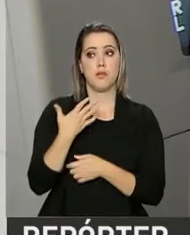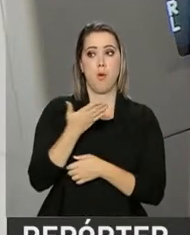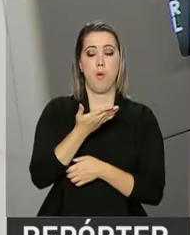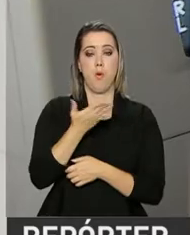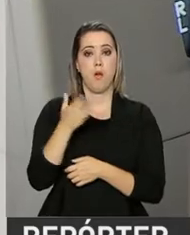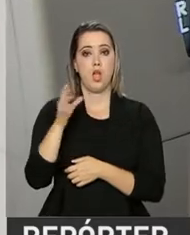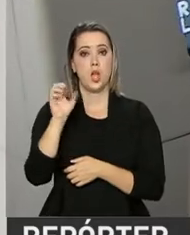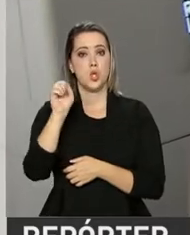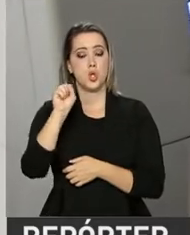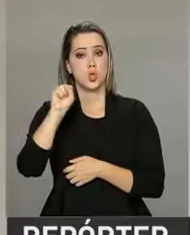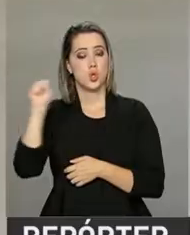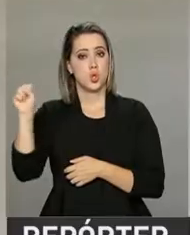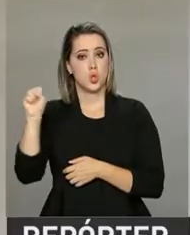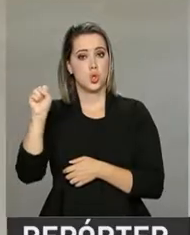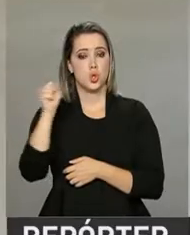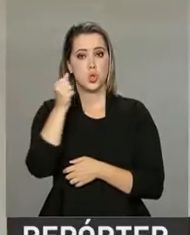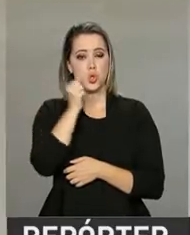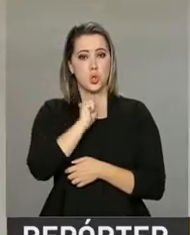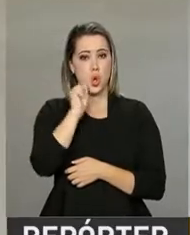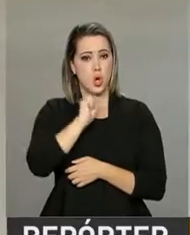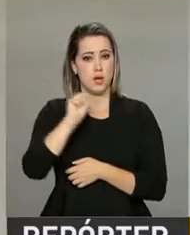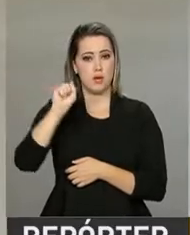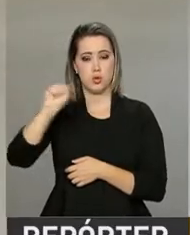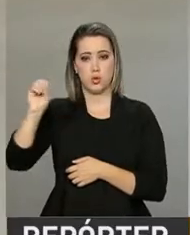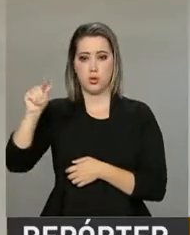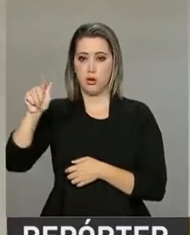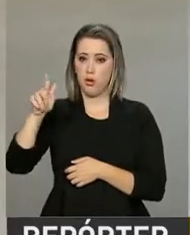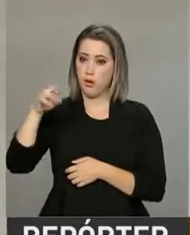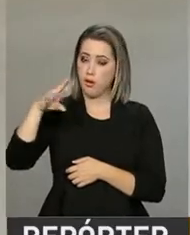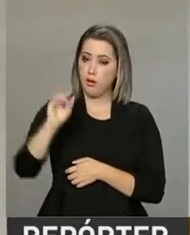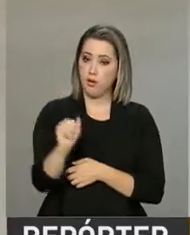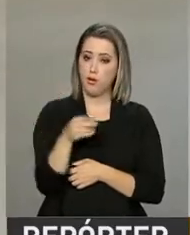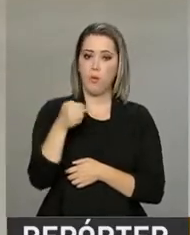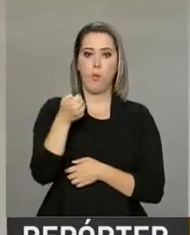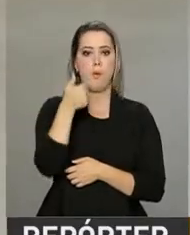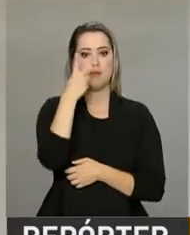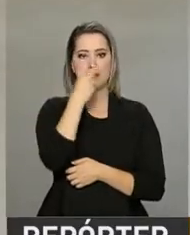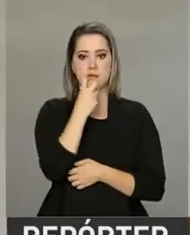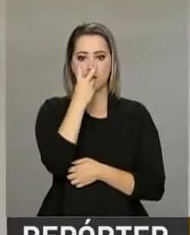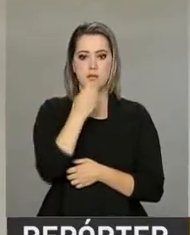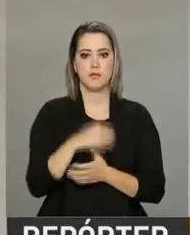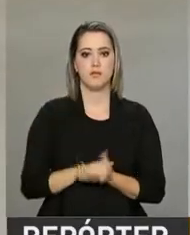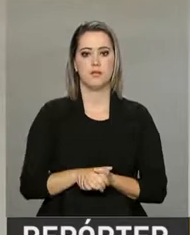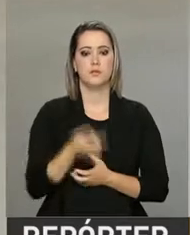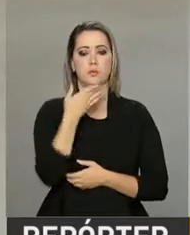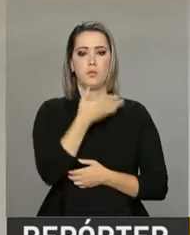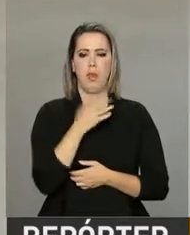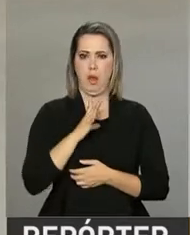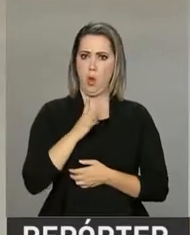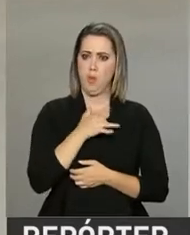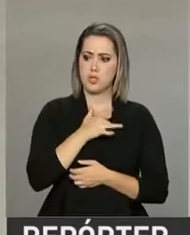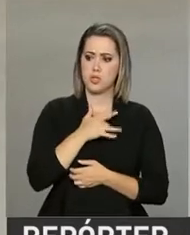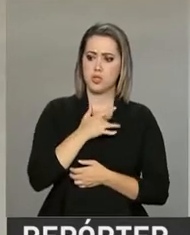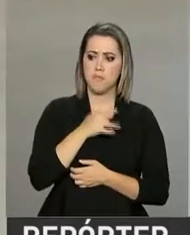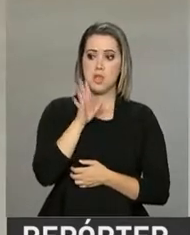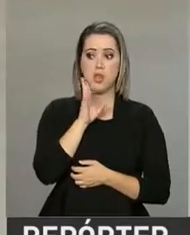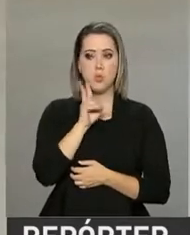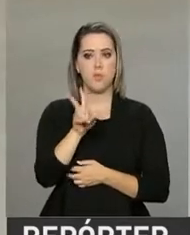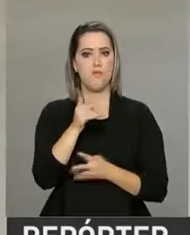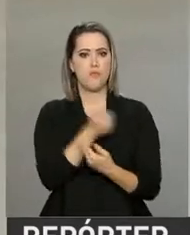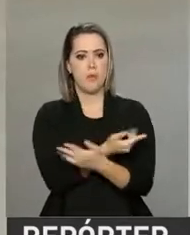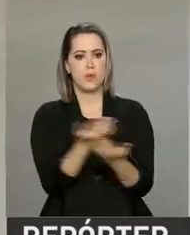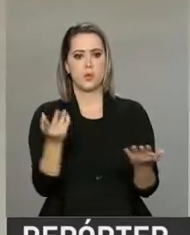que está quase cega mehmedi ficar com o carro à vista eu vejo muita gente